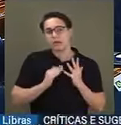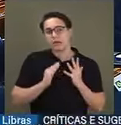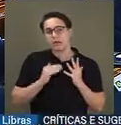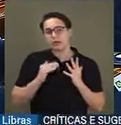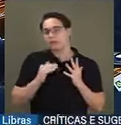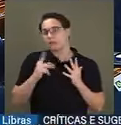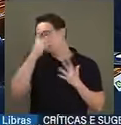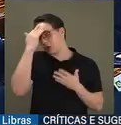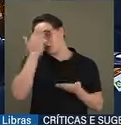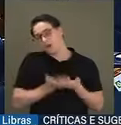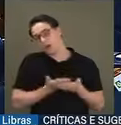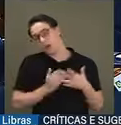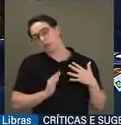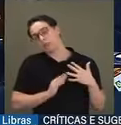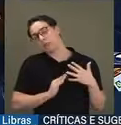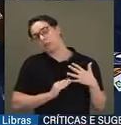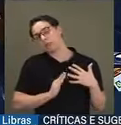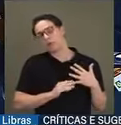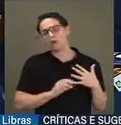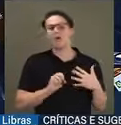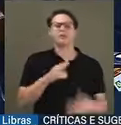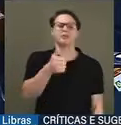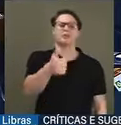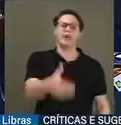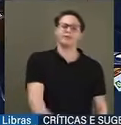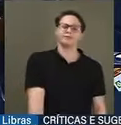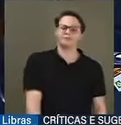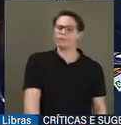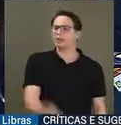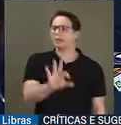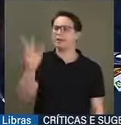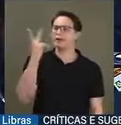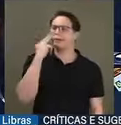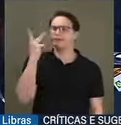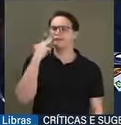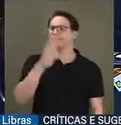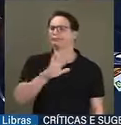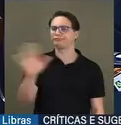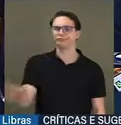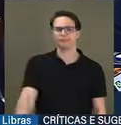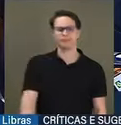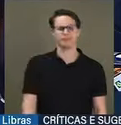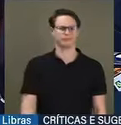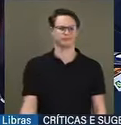Ou não? Ou está tudo bem? Está tudo normal?